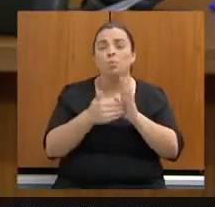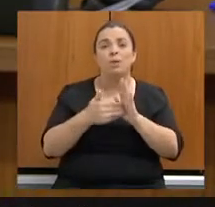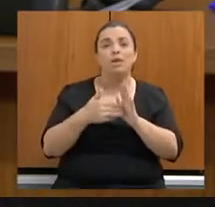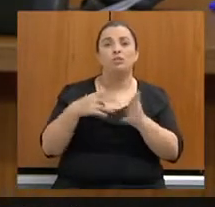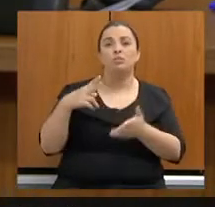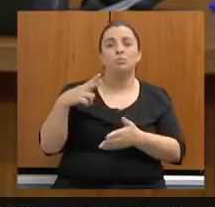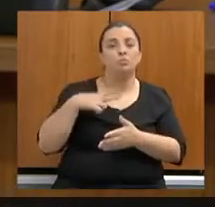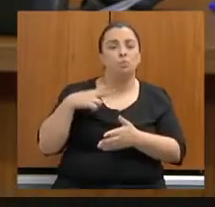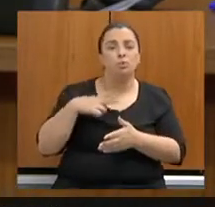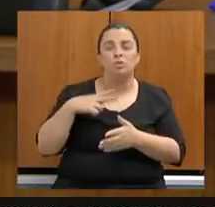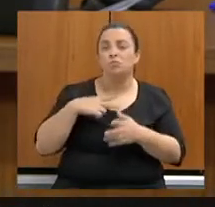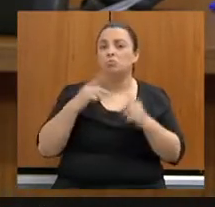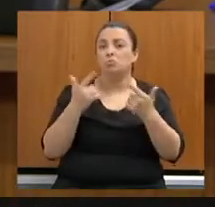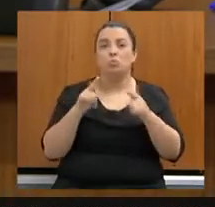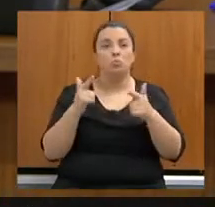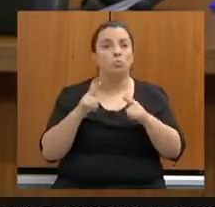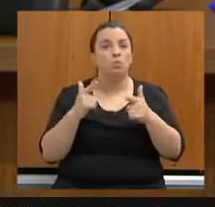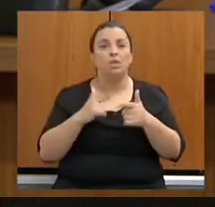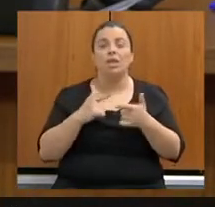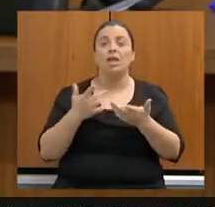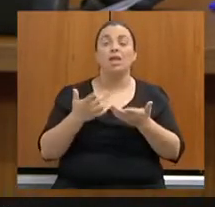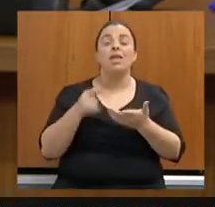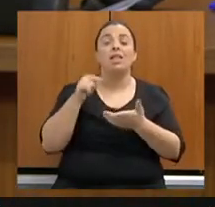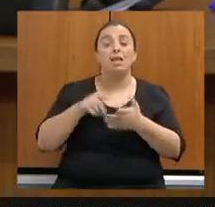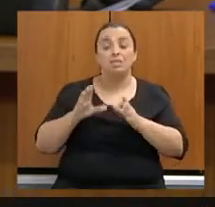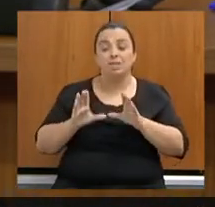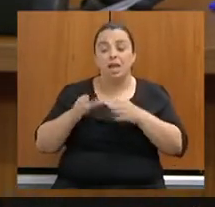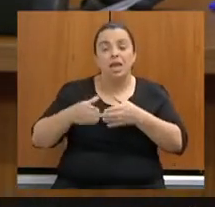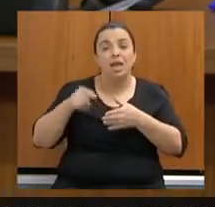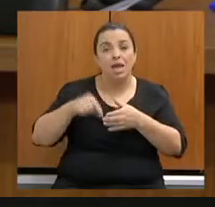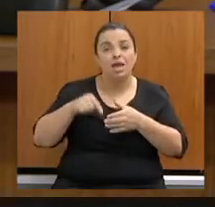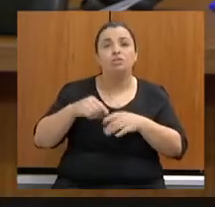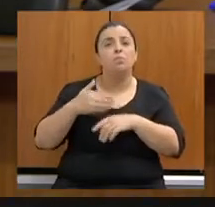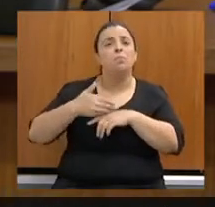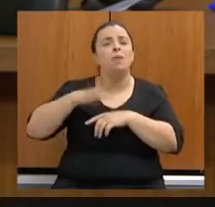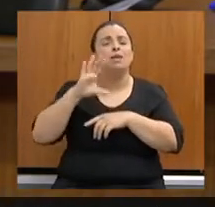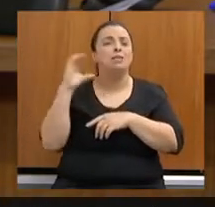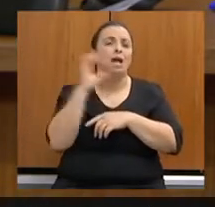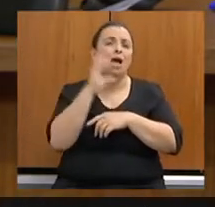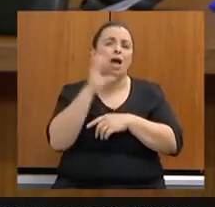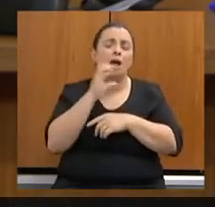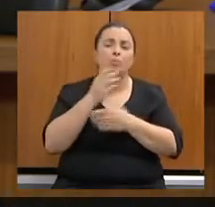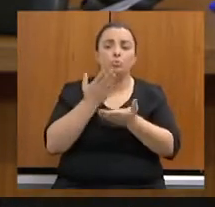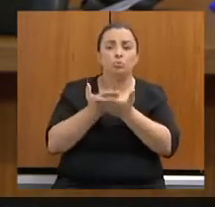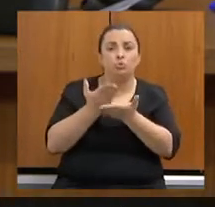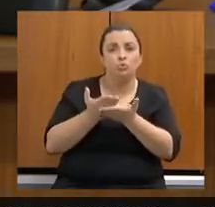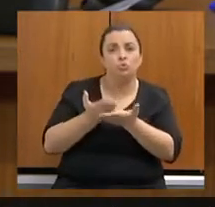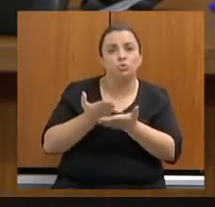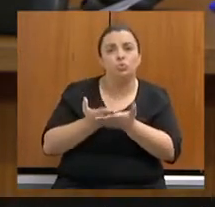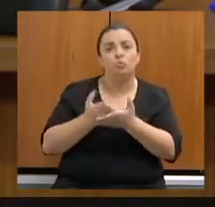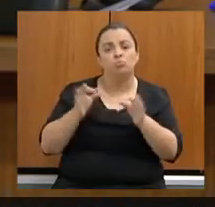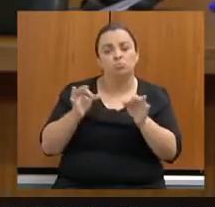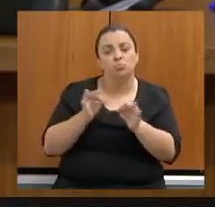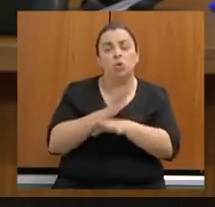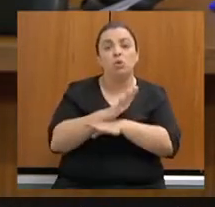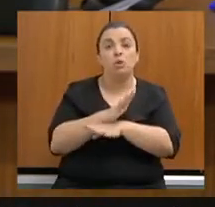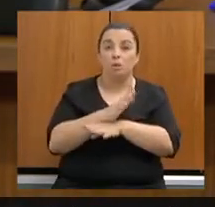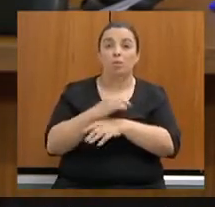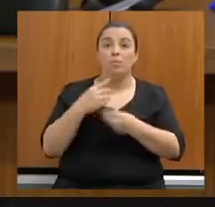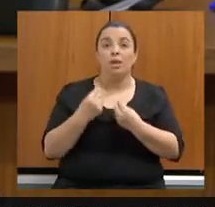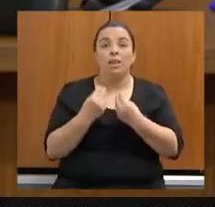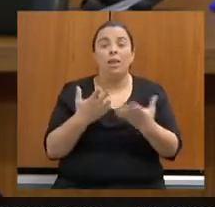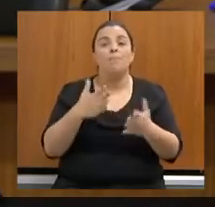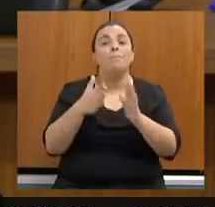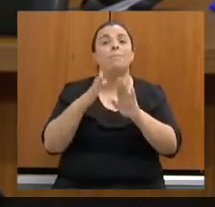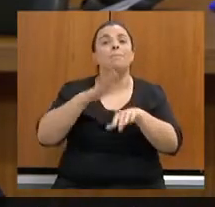assim em coordenação com a criação desta rede é nós vamos ter mais agilidade nos estudos para que possamos trazer